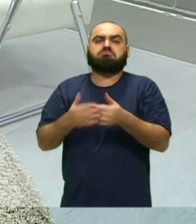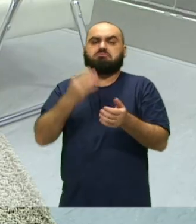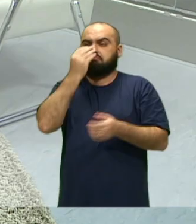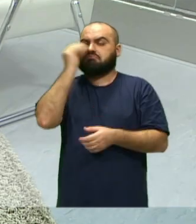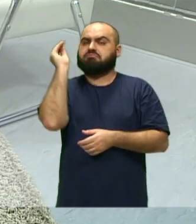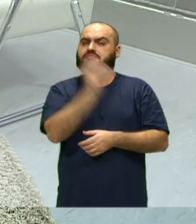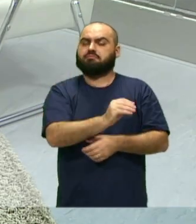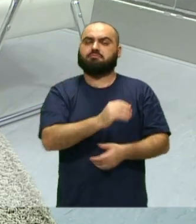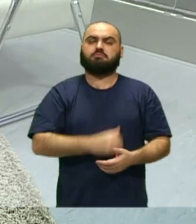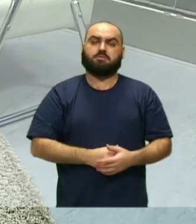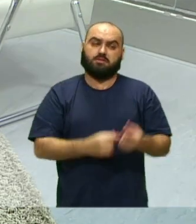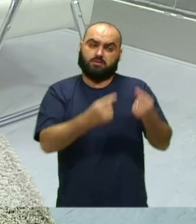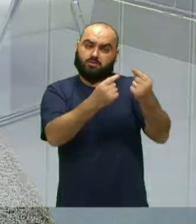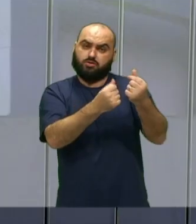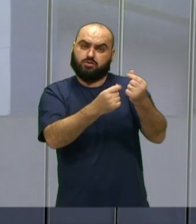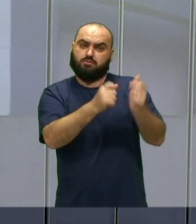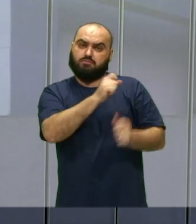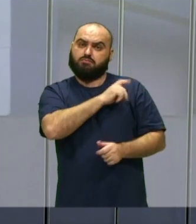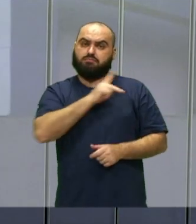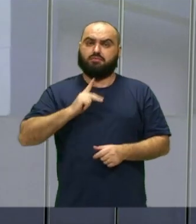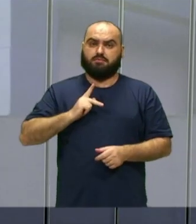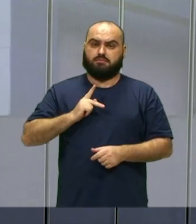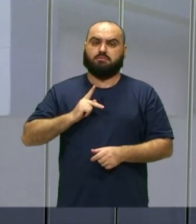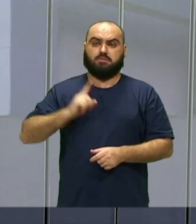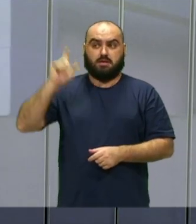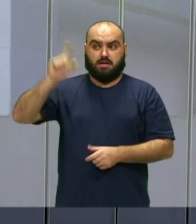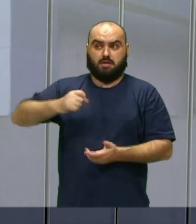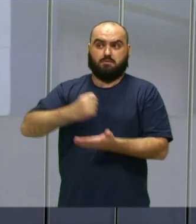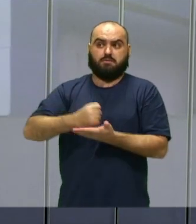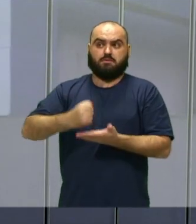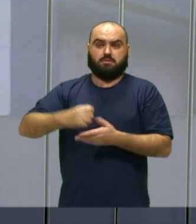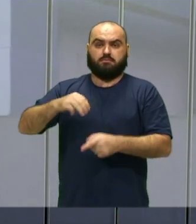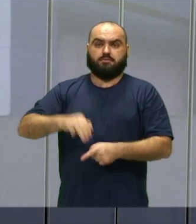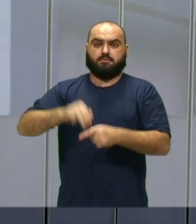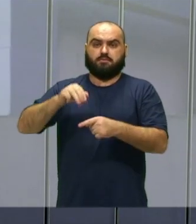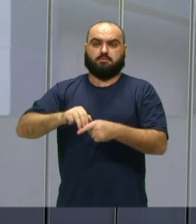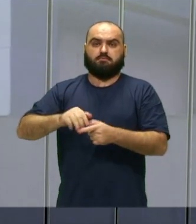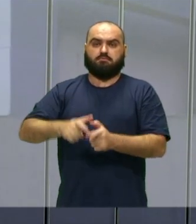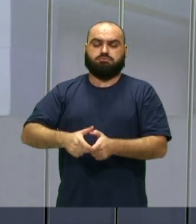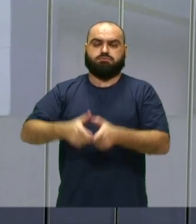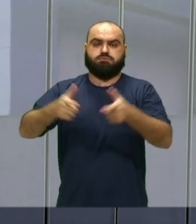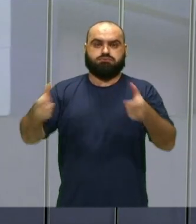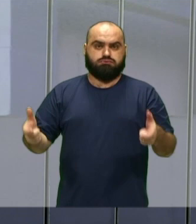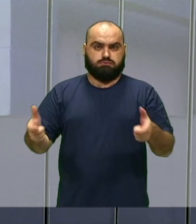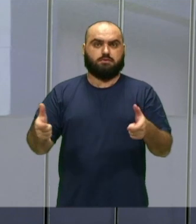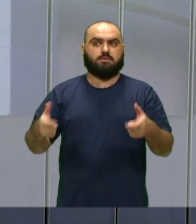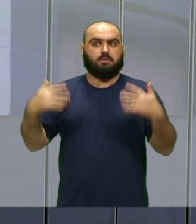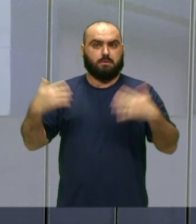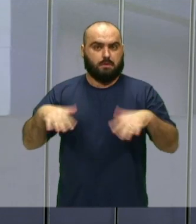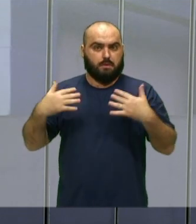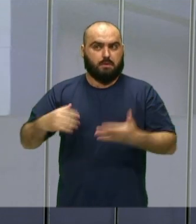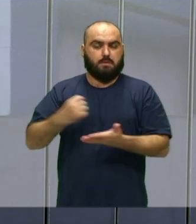está trabalhando com dinheiro público, é um dos maiores contratos do município, não é o maior, está longe de ser o maior, mas é um dos maiores. Ele é